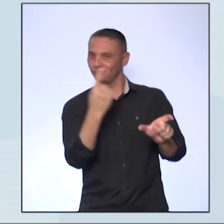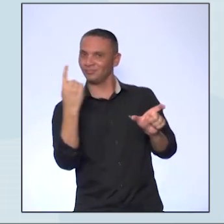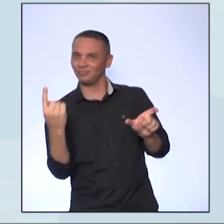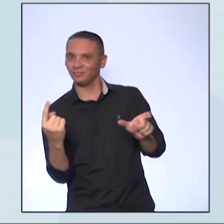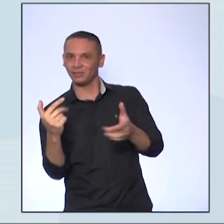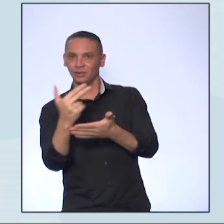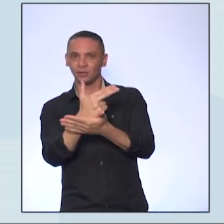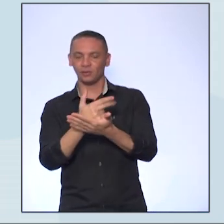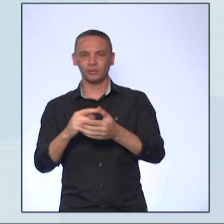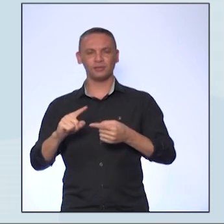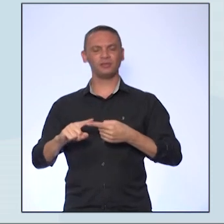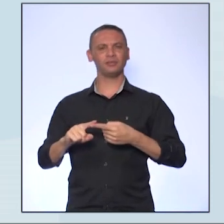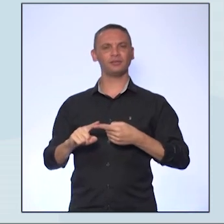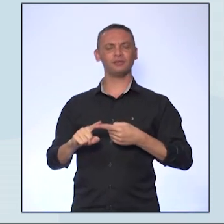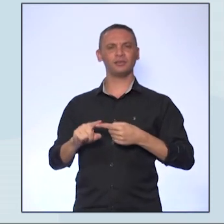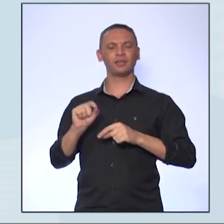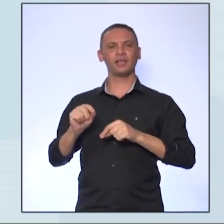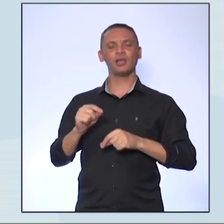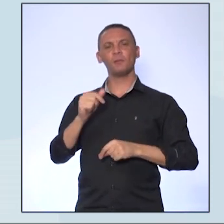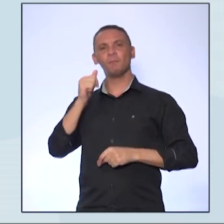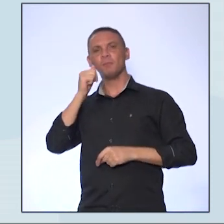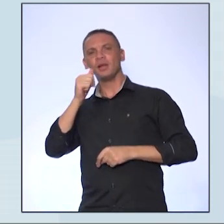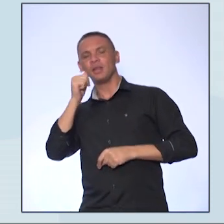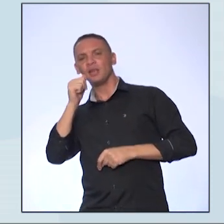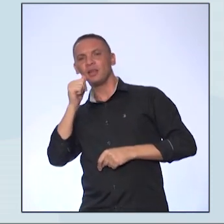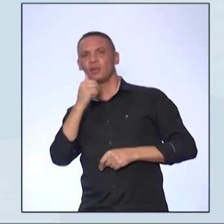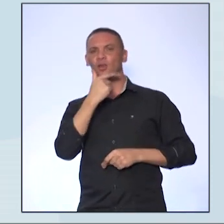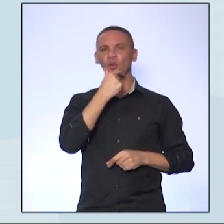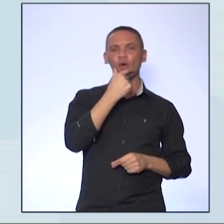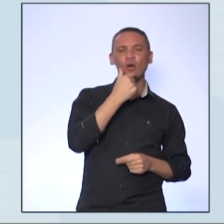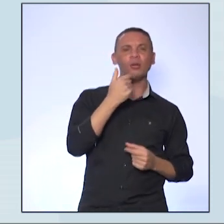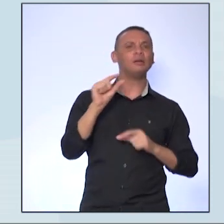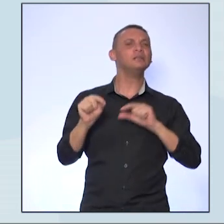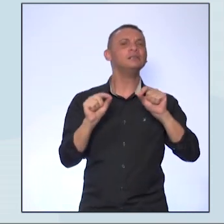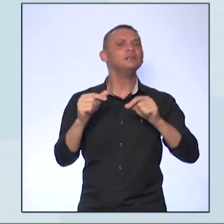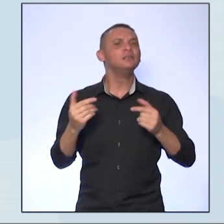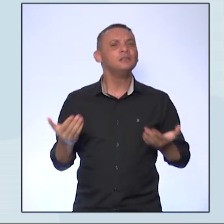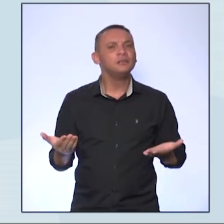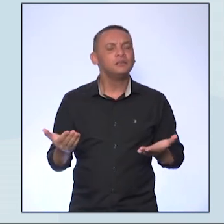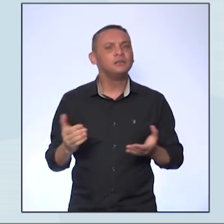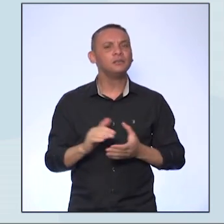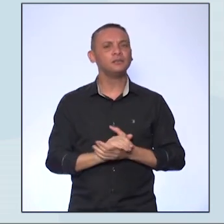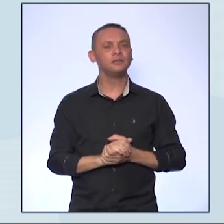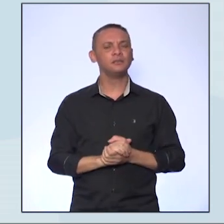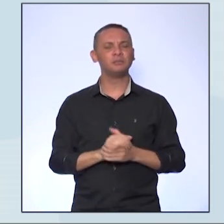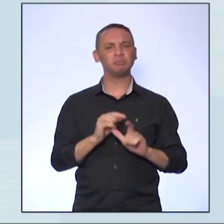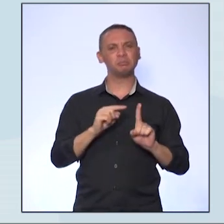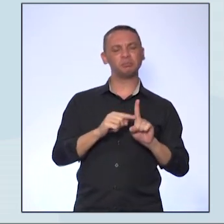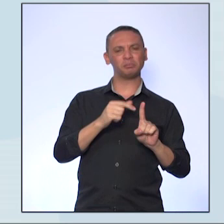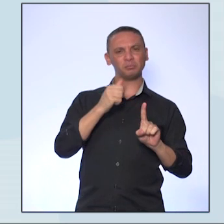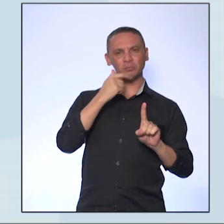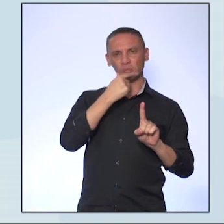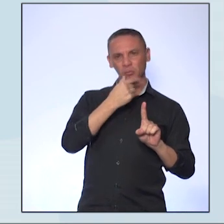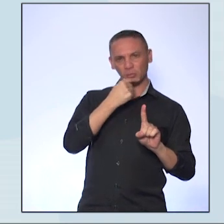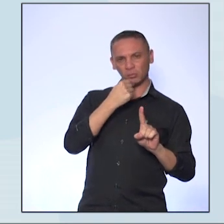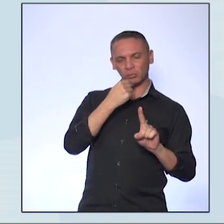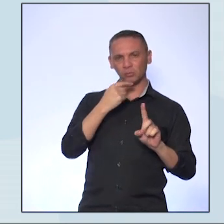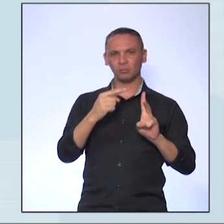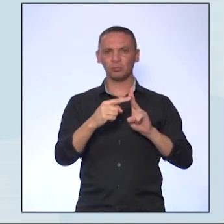a girl ou a boy? Vamos anotando aí no chat. Vocês acham que é um menino ou uma